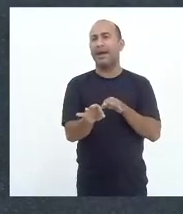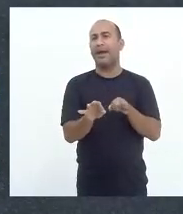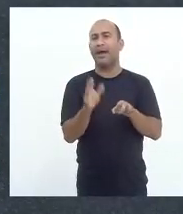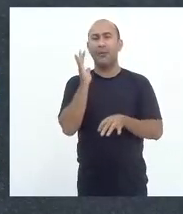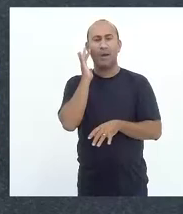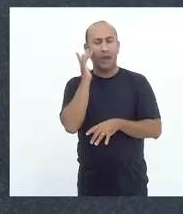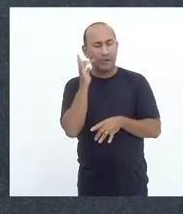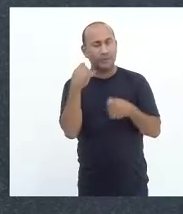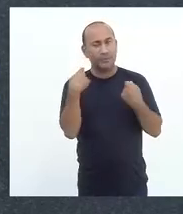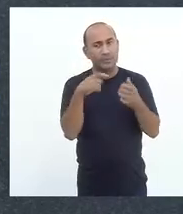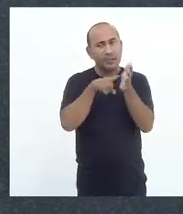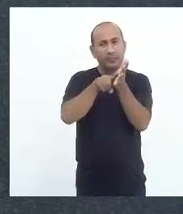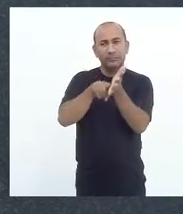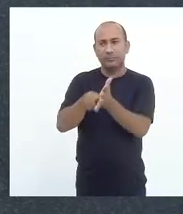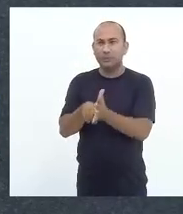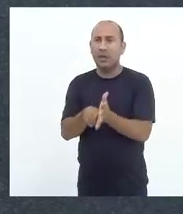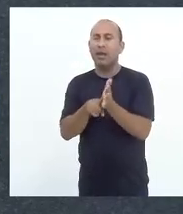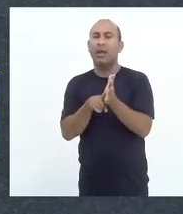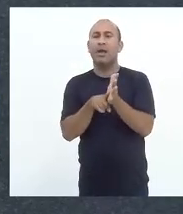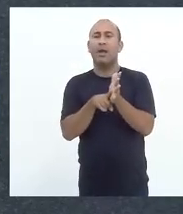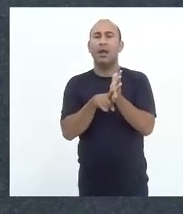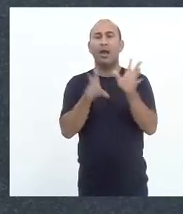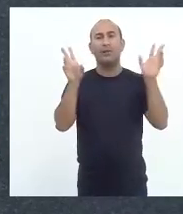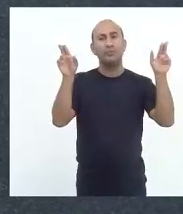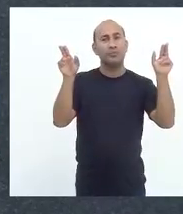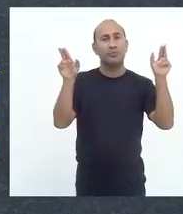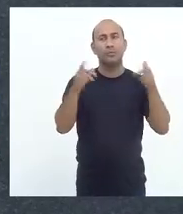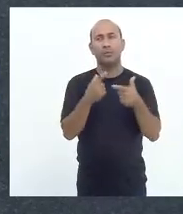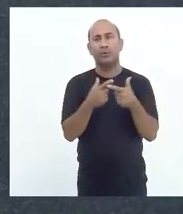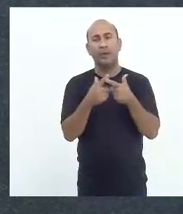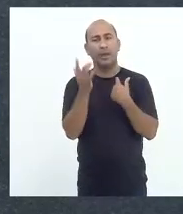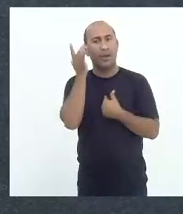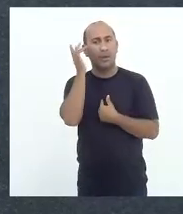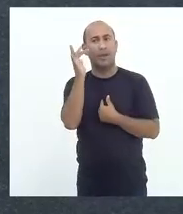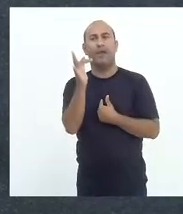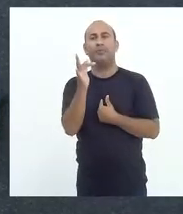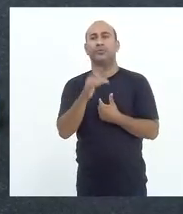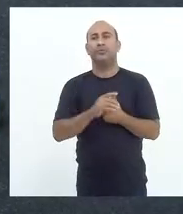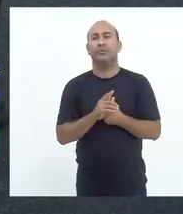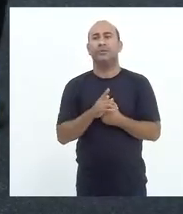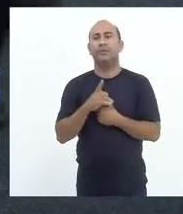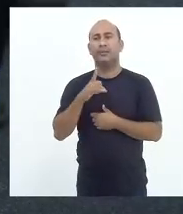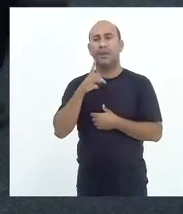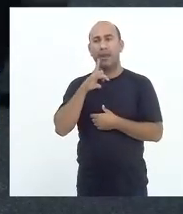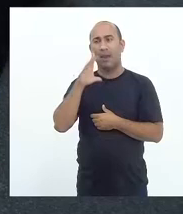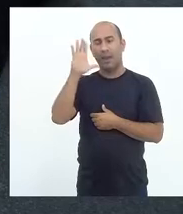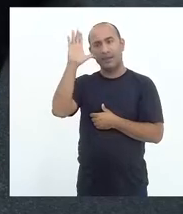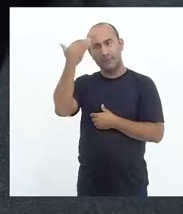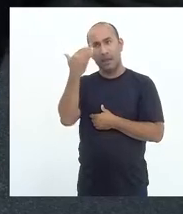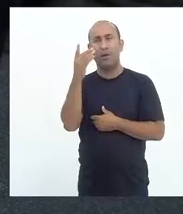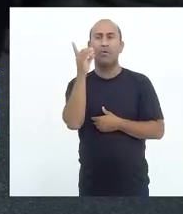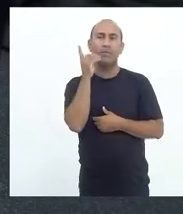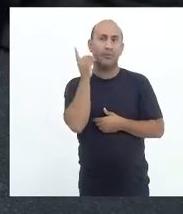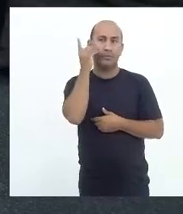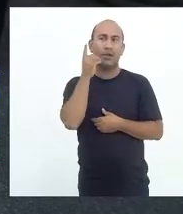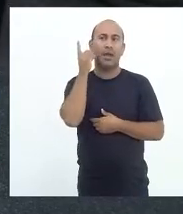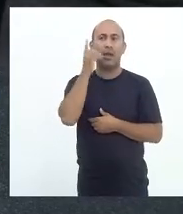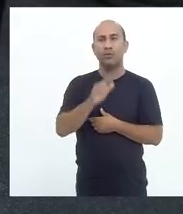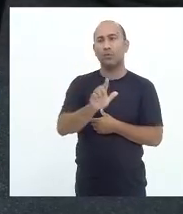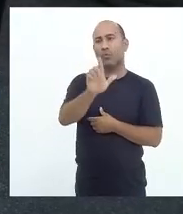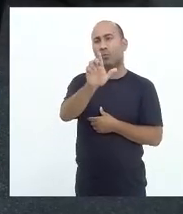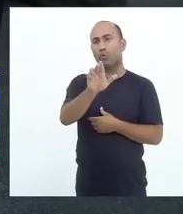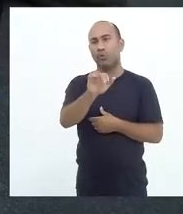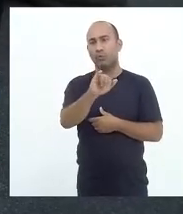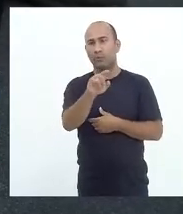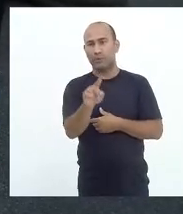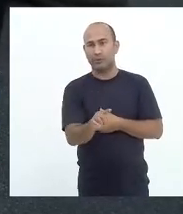alguns aspectos. E acho que assiste razão o deputado Luiz Paulo quando fala que o